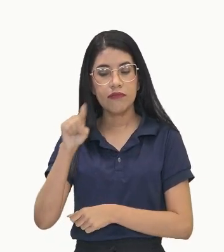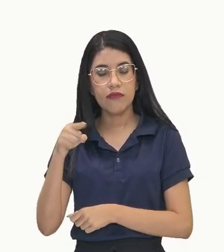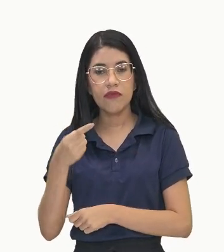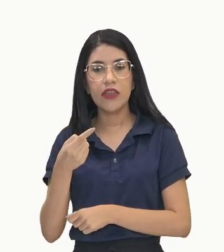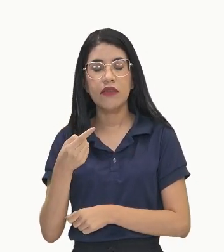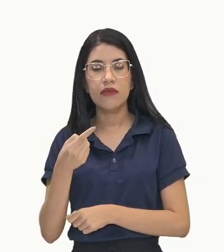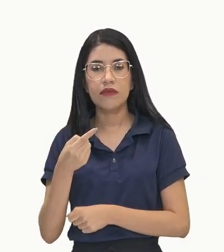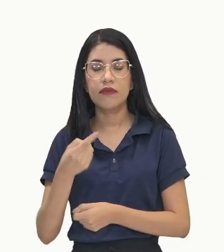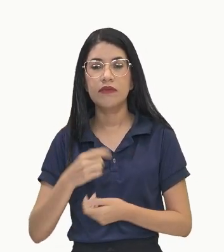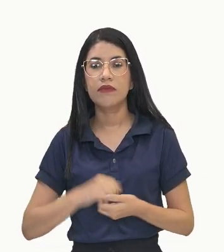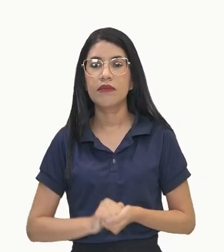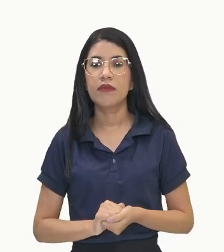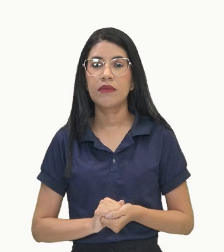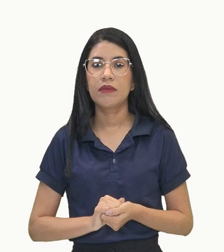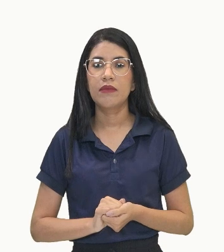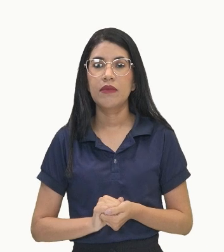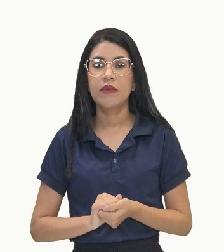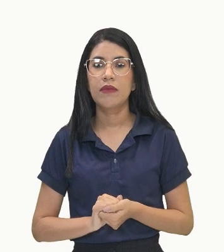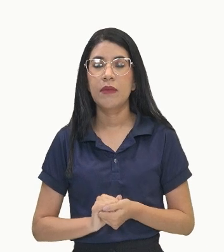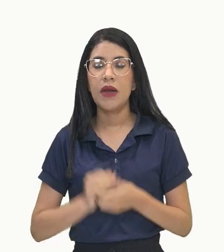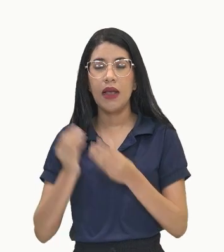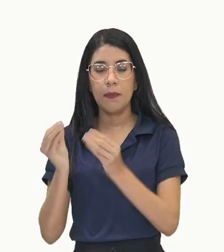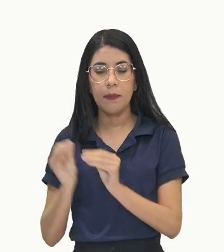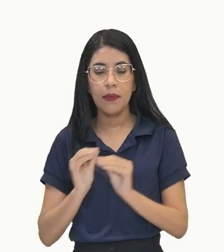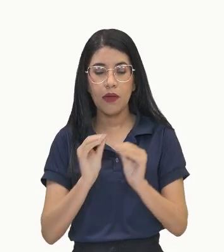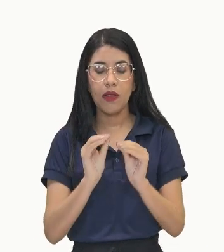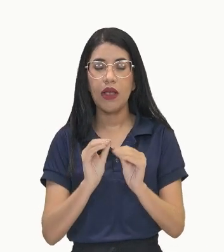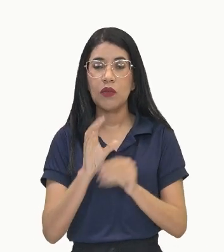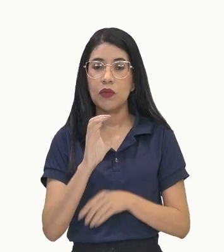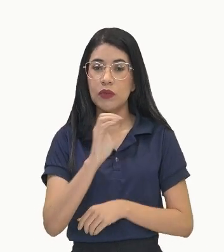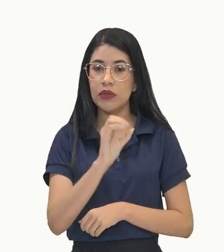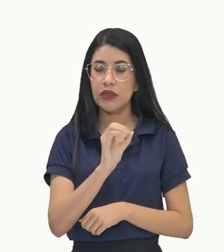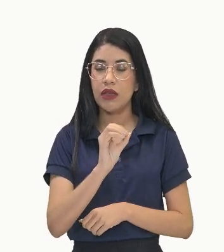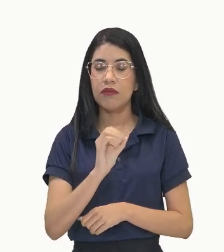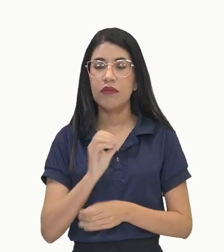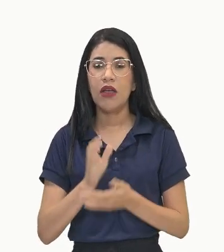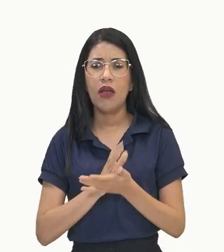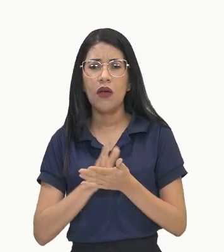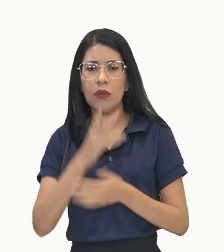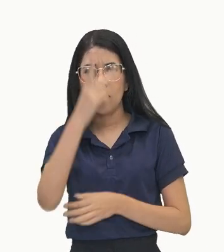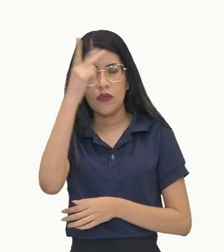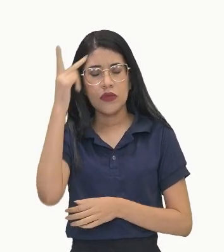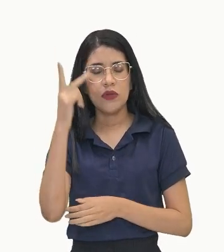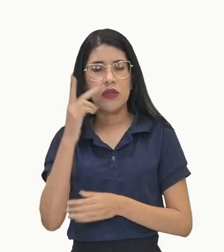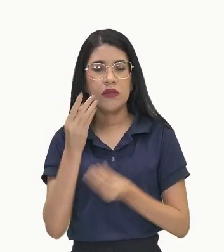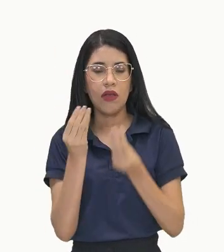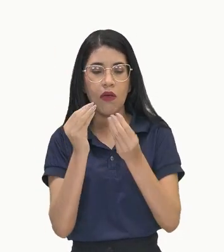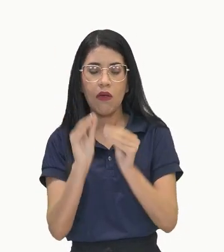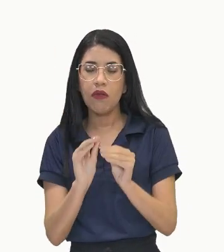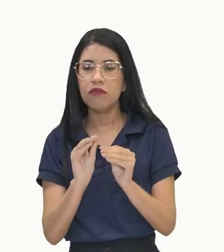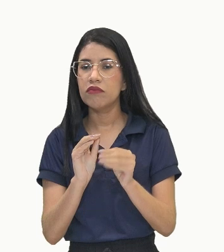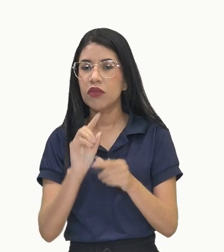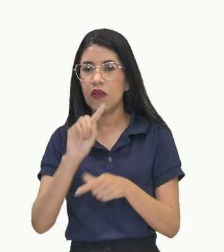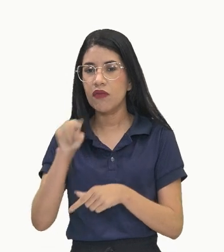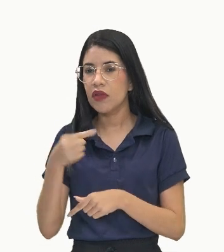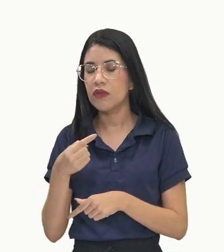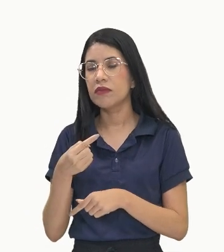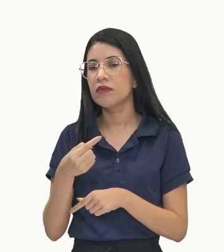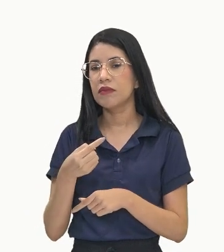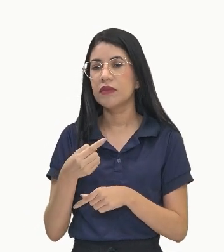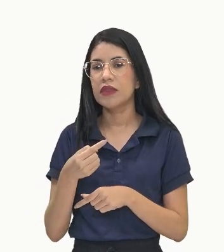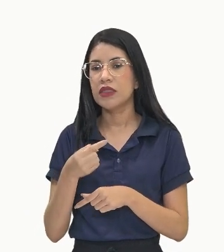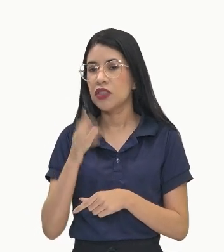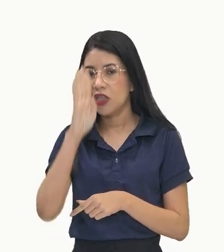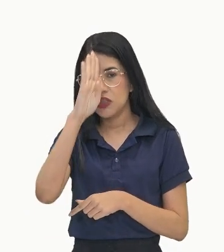quê? Para colocar um 0. Por isso que alguns professores vão falar assim, coloca 0, para colocar um 0 de uma vez.